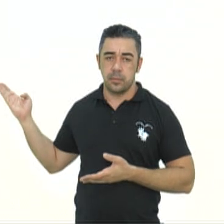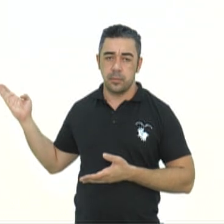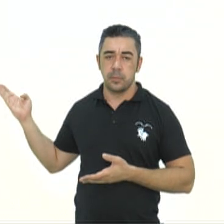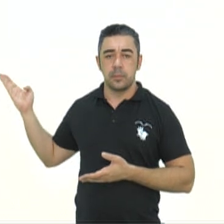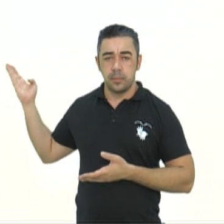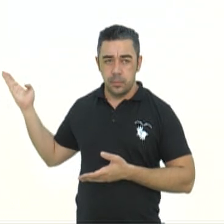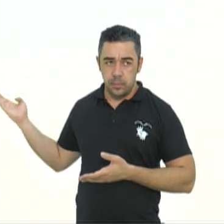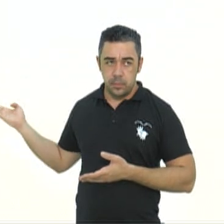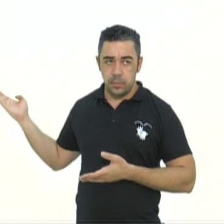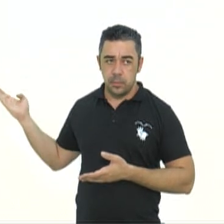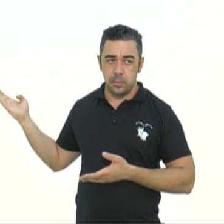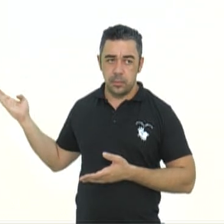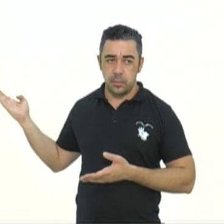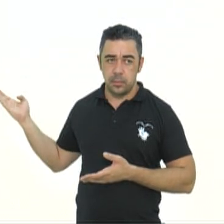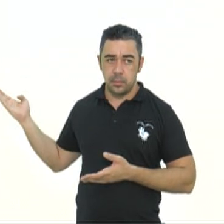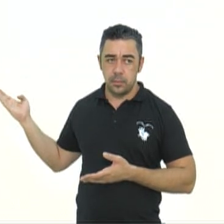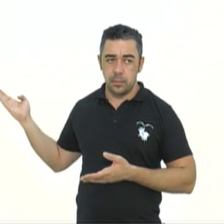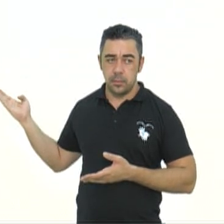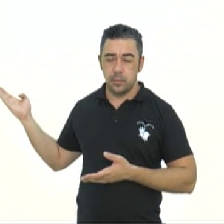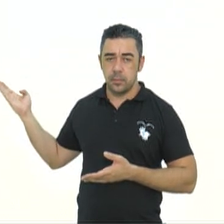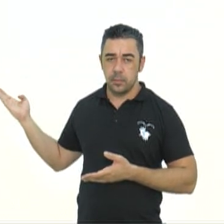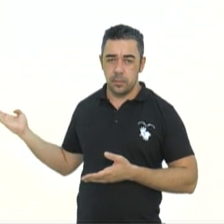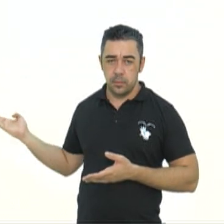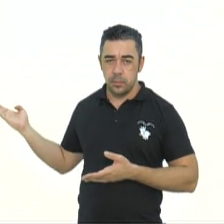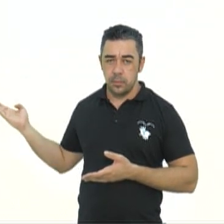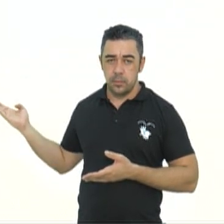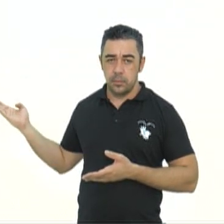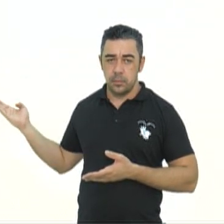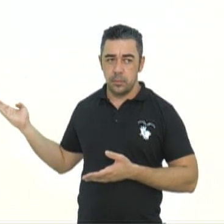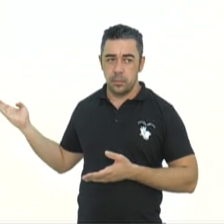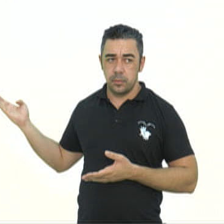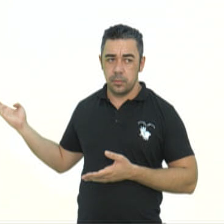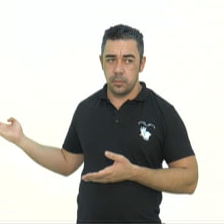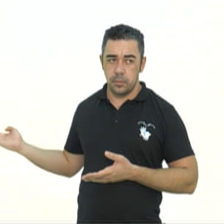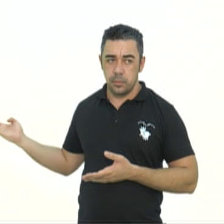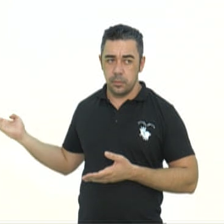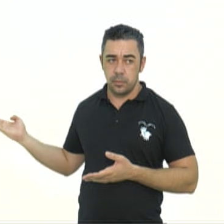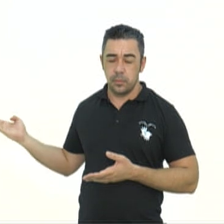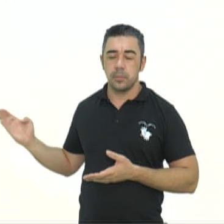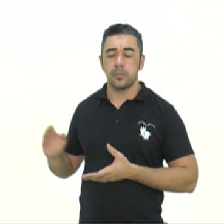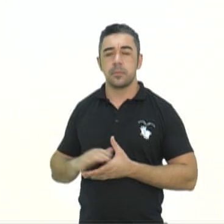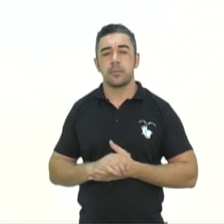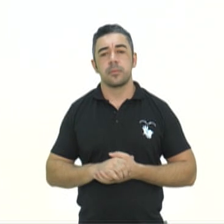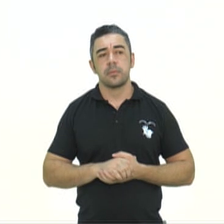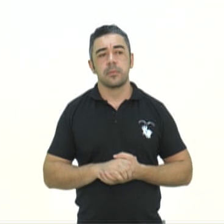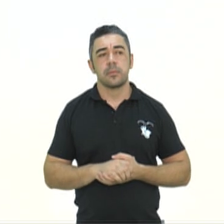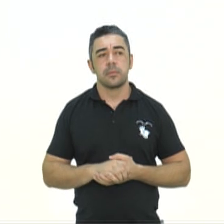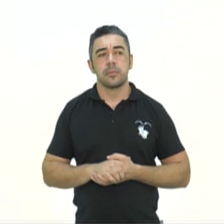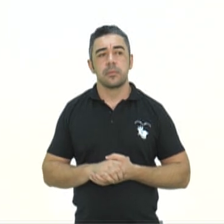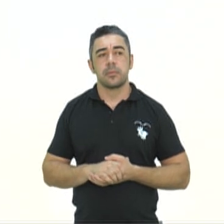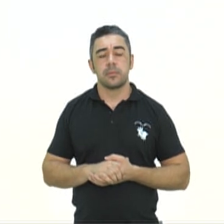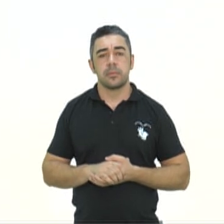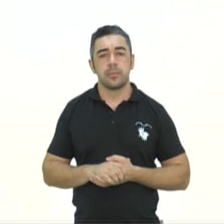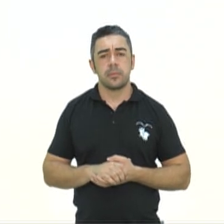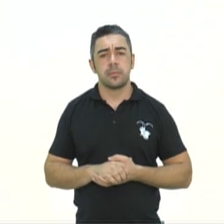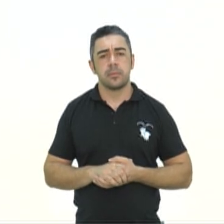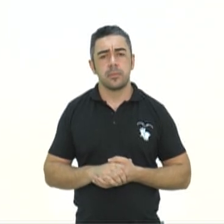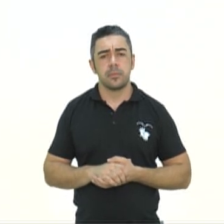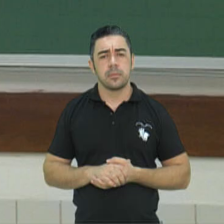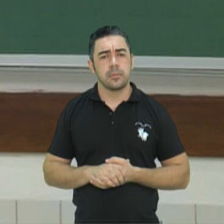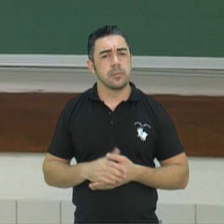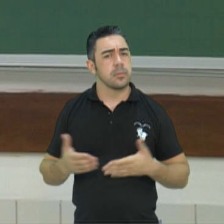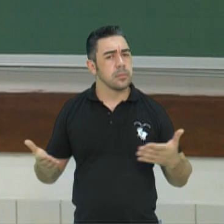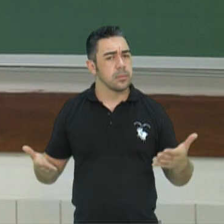uma muerte anunciada, Amor em tempos de cólera e Del amor e outros demônios.